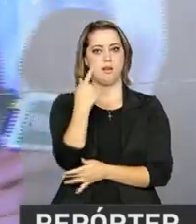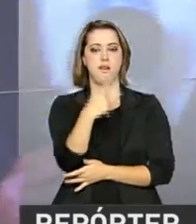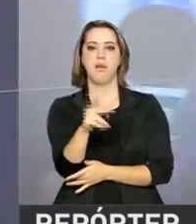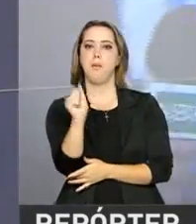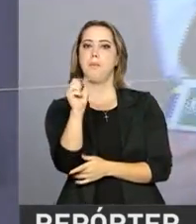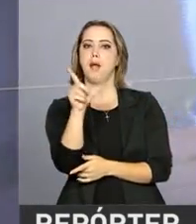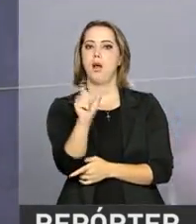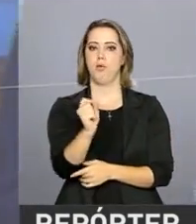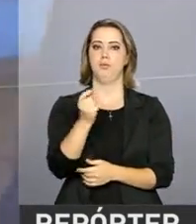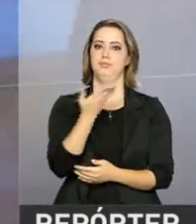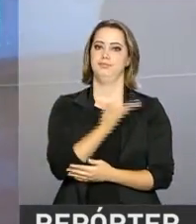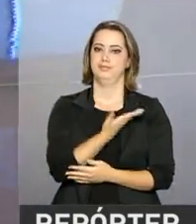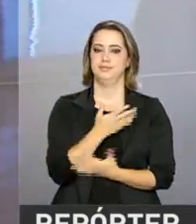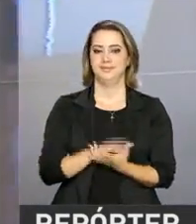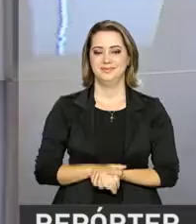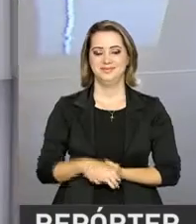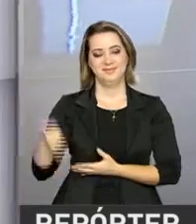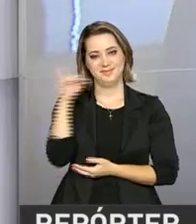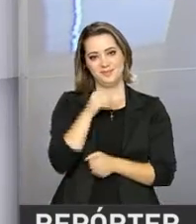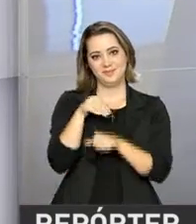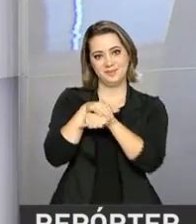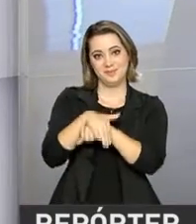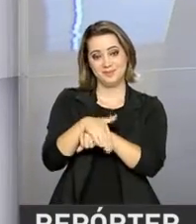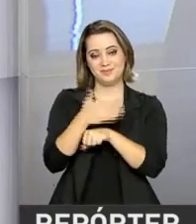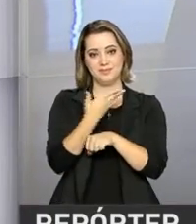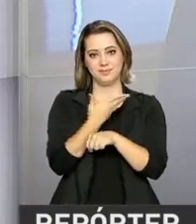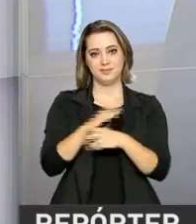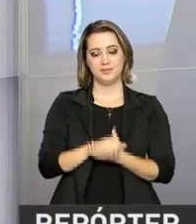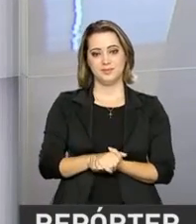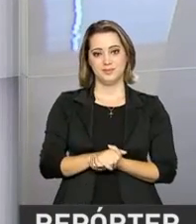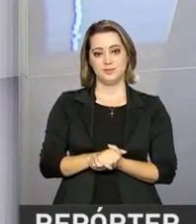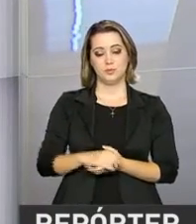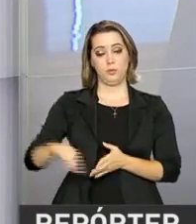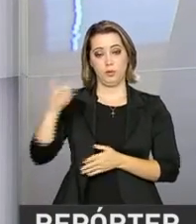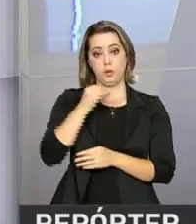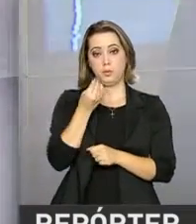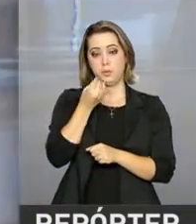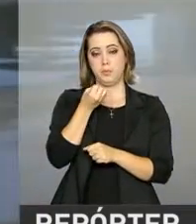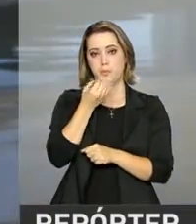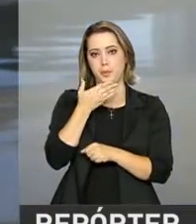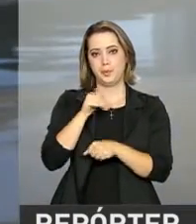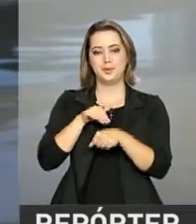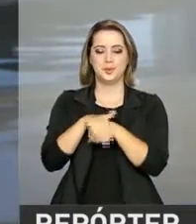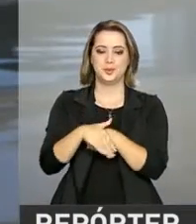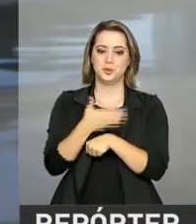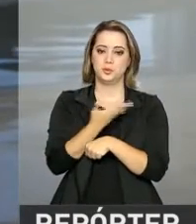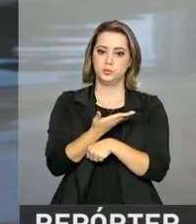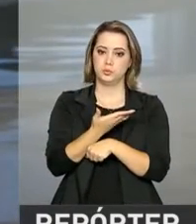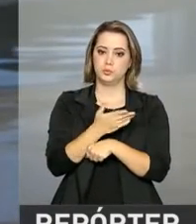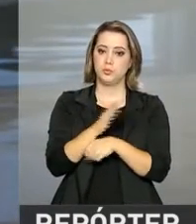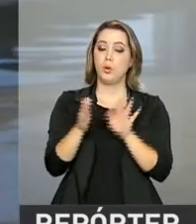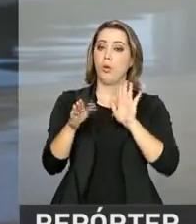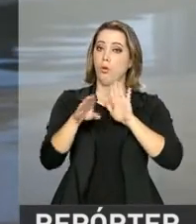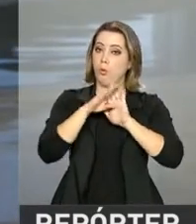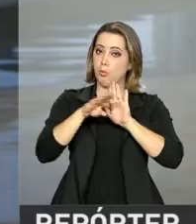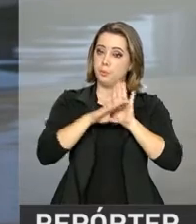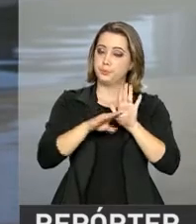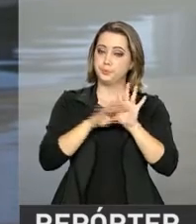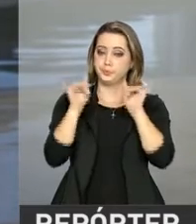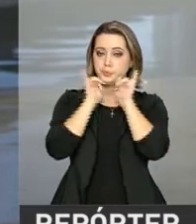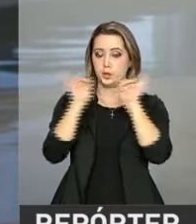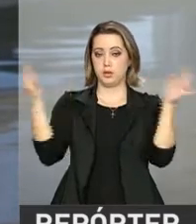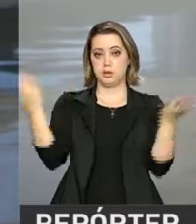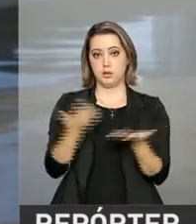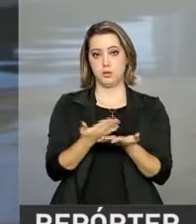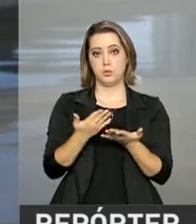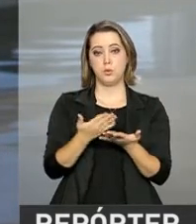repórter paulo la sálvia olá paulo boa noite para roberto boa noite olha o roberto projeto foi lançado nesta segunda